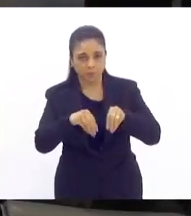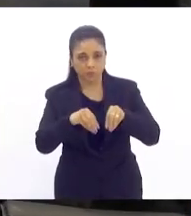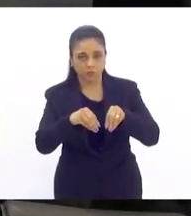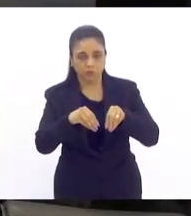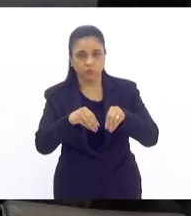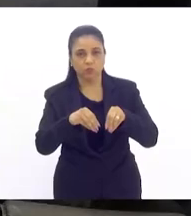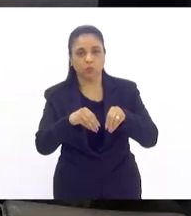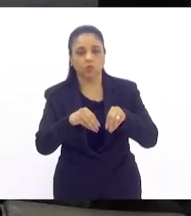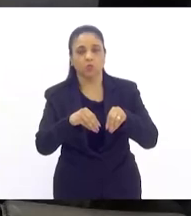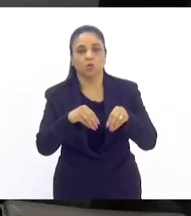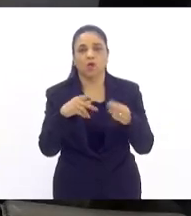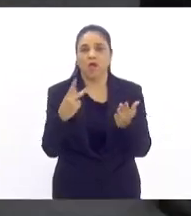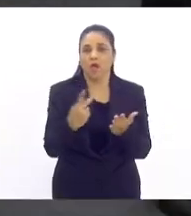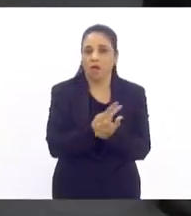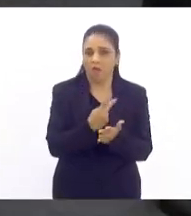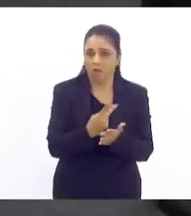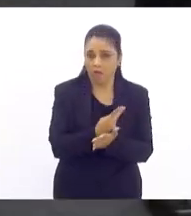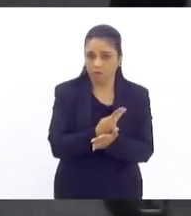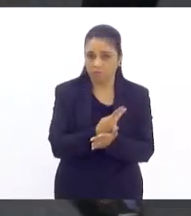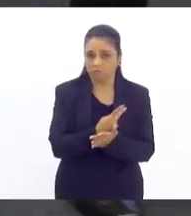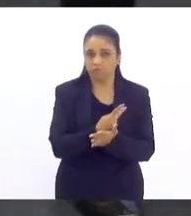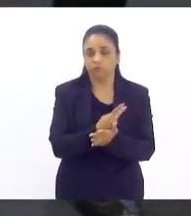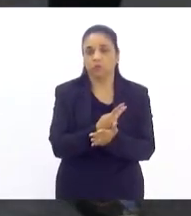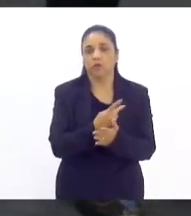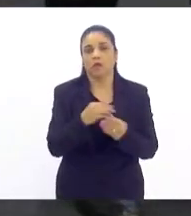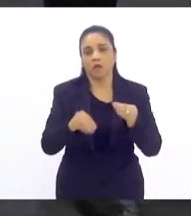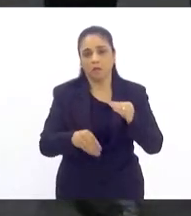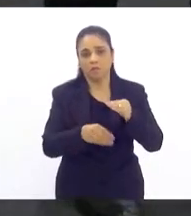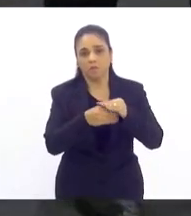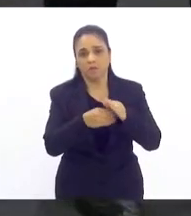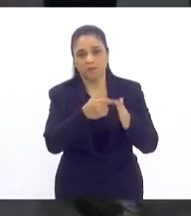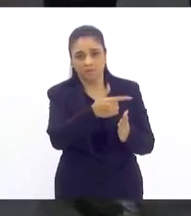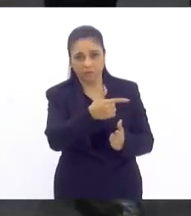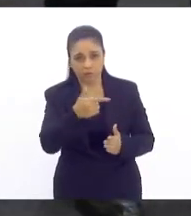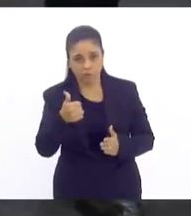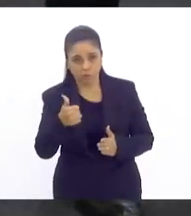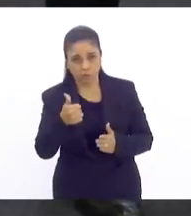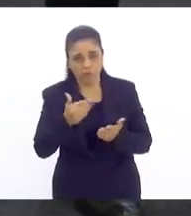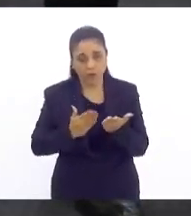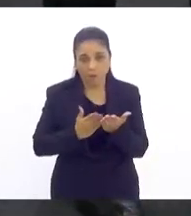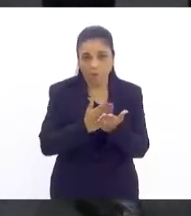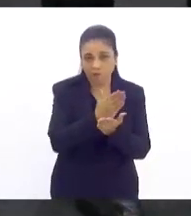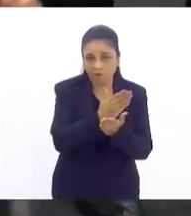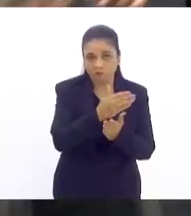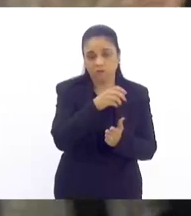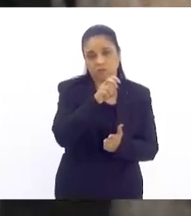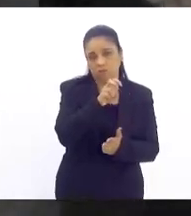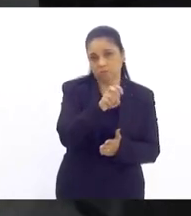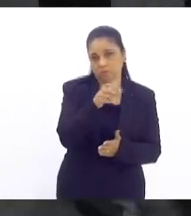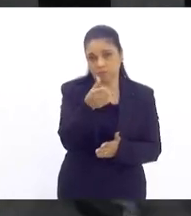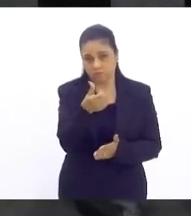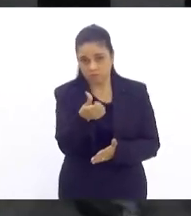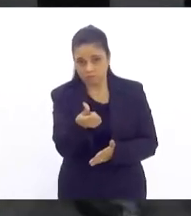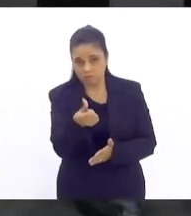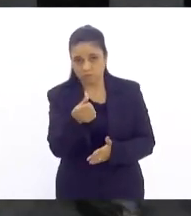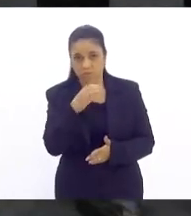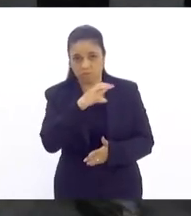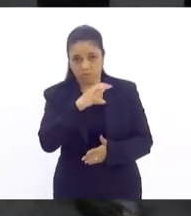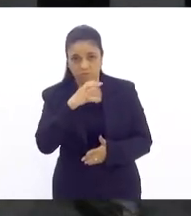corretamente a emenda 21 pela aprovação das cinco seis dessa CJ